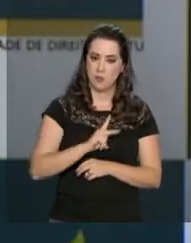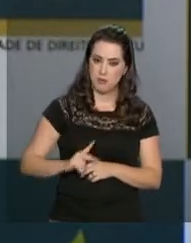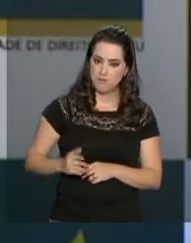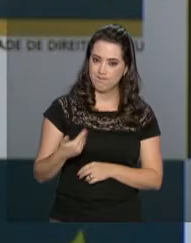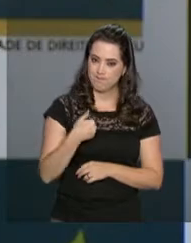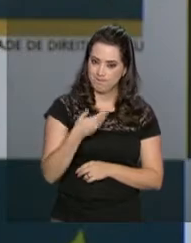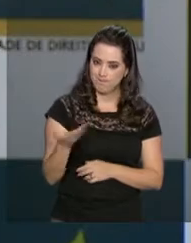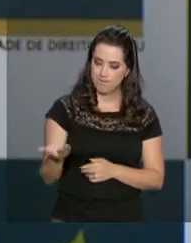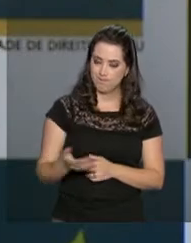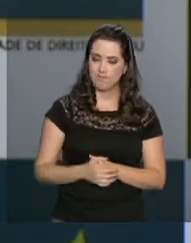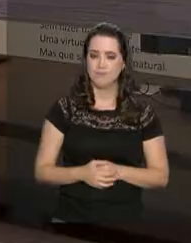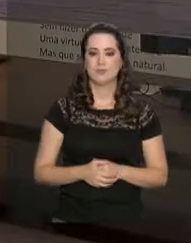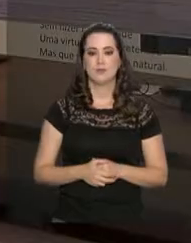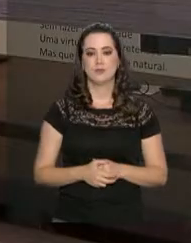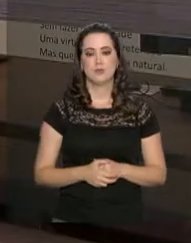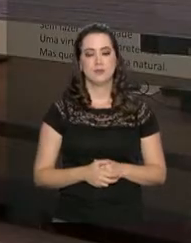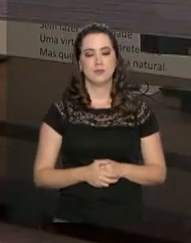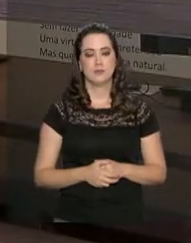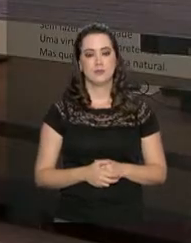deste presidente.